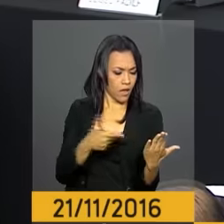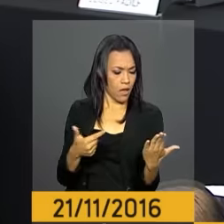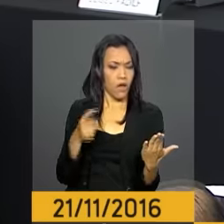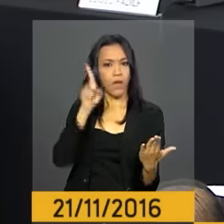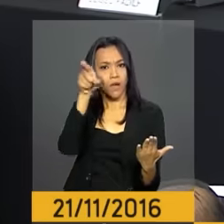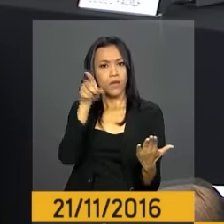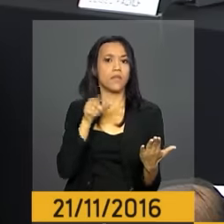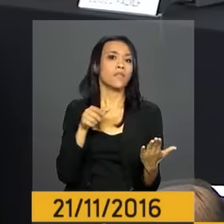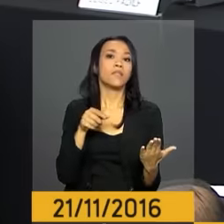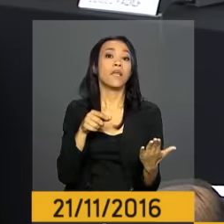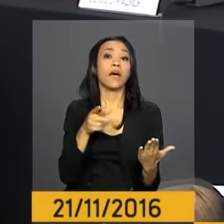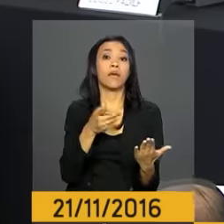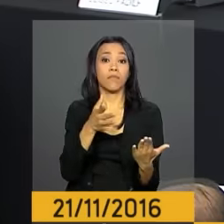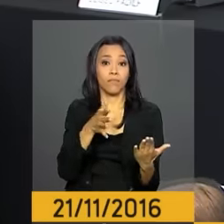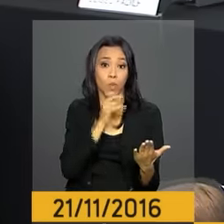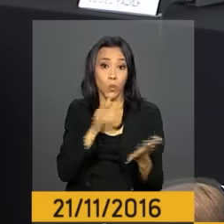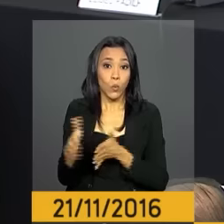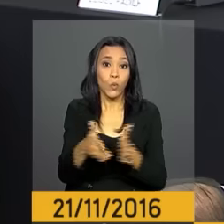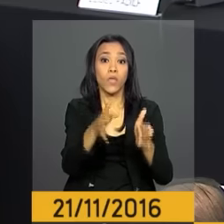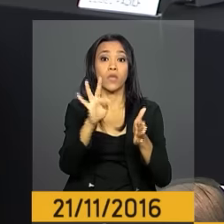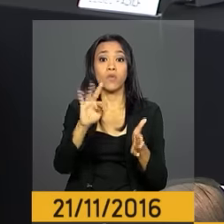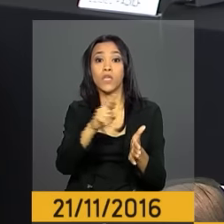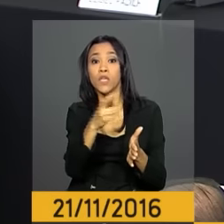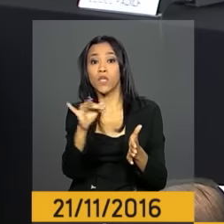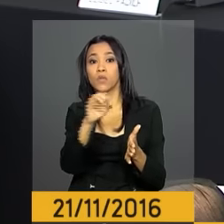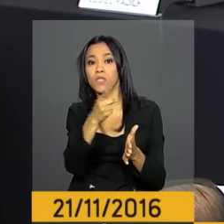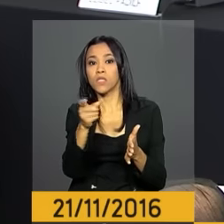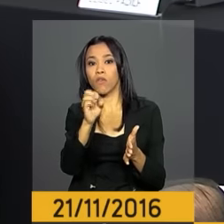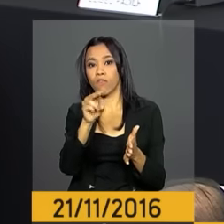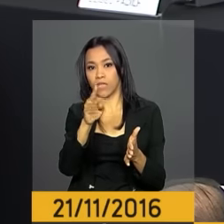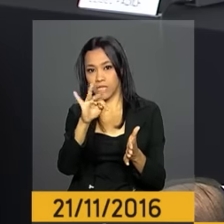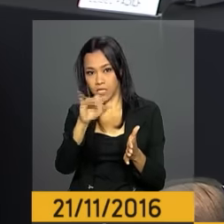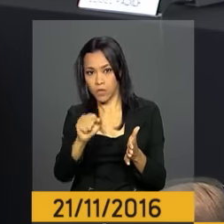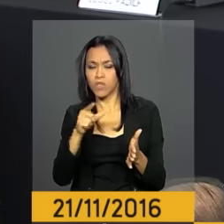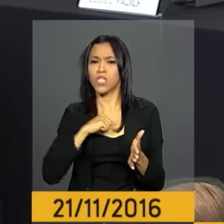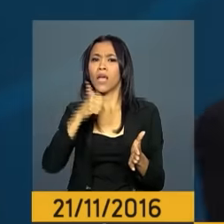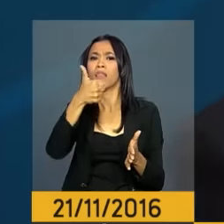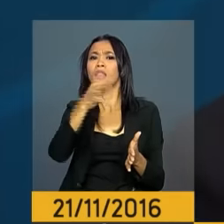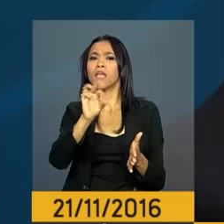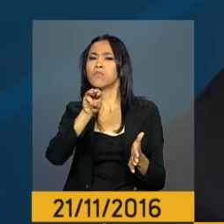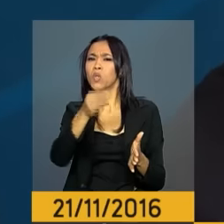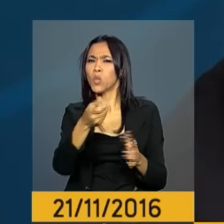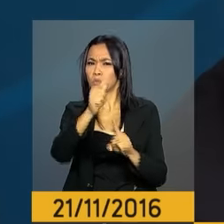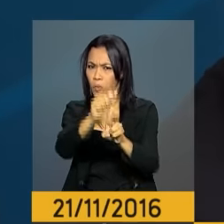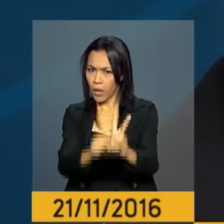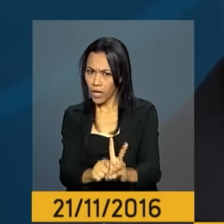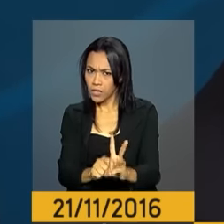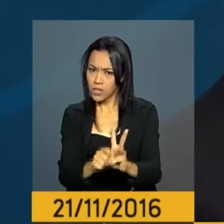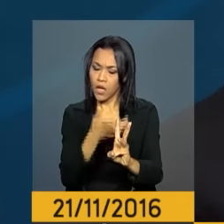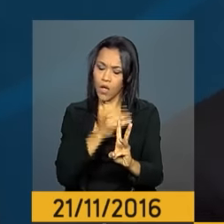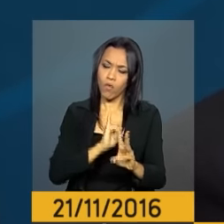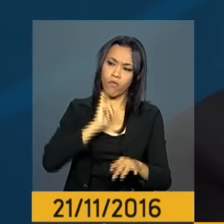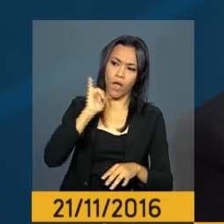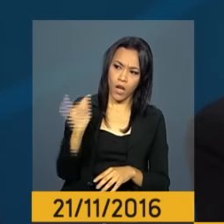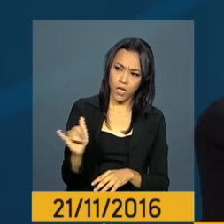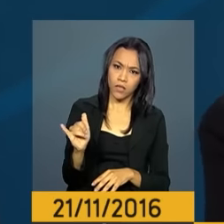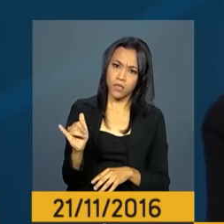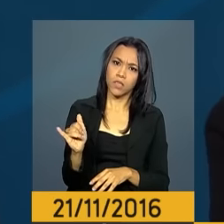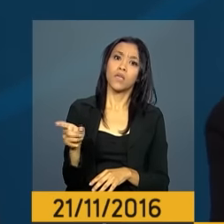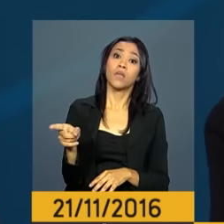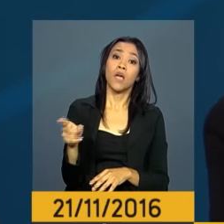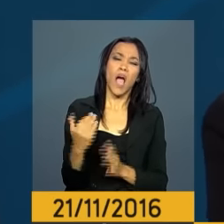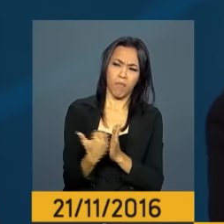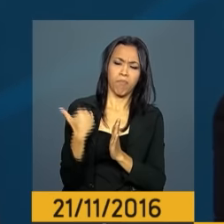conexão com a transposição, havia uma aplicação de 10 milhões de reais por mês. Eu falei com o Meirelles e logo ampliamos isso